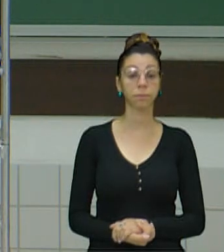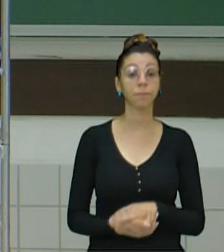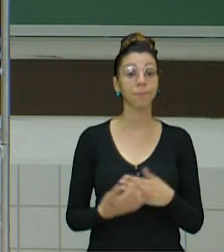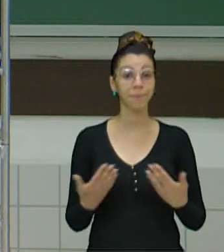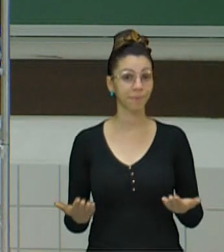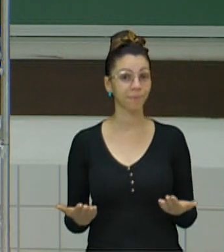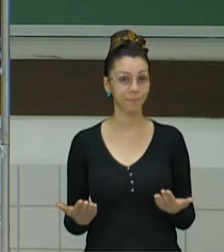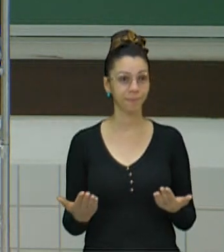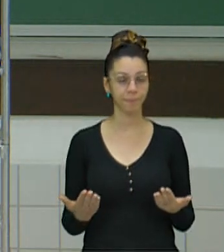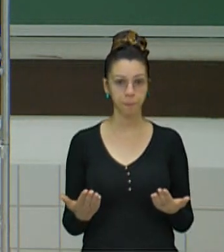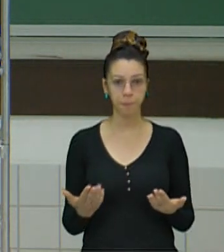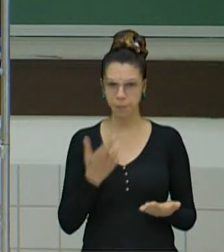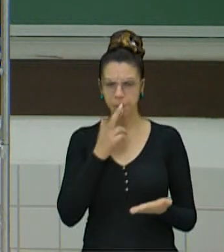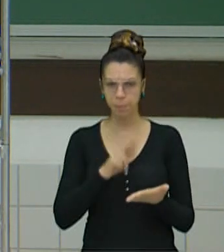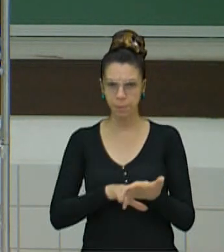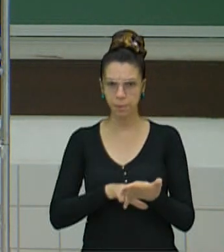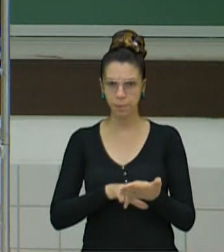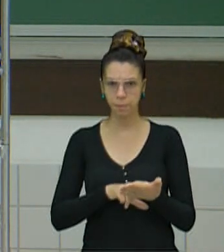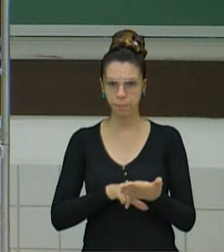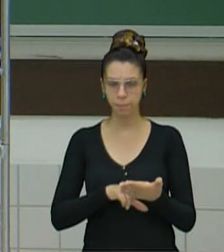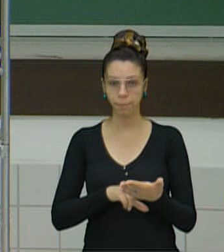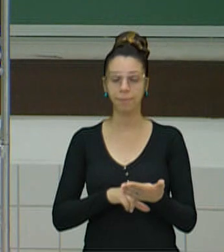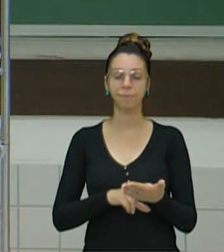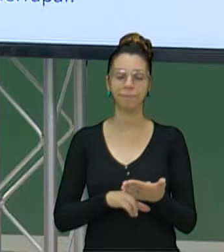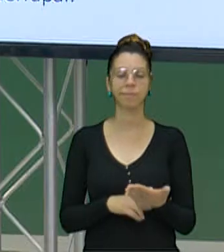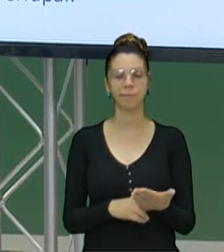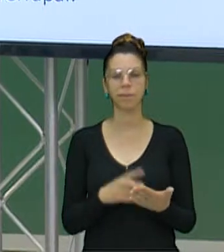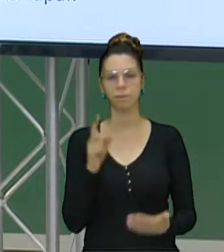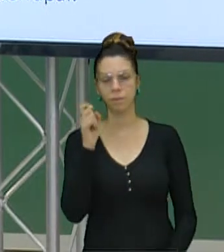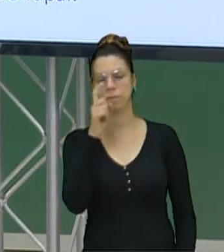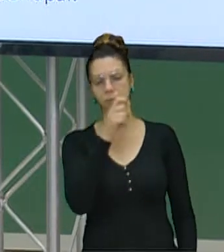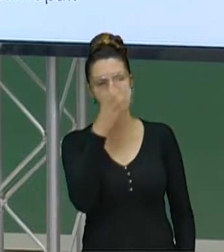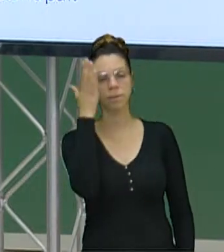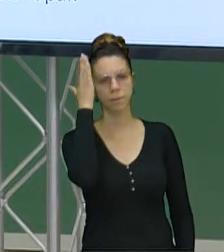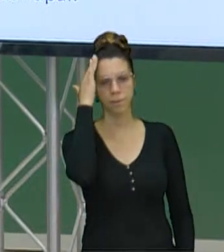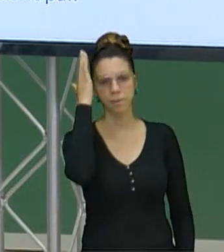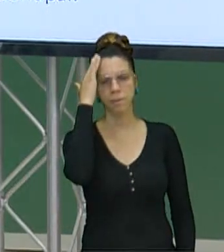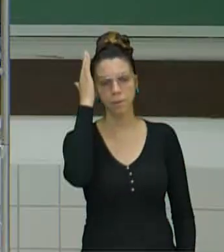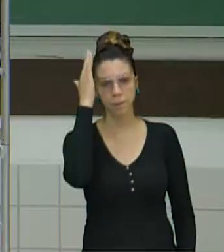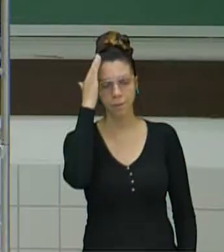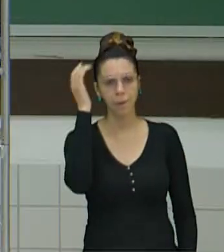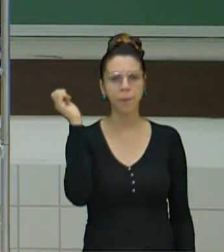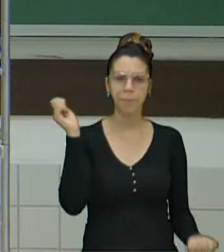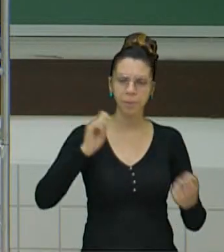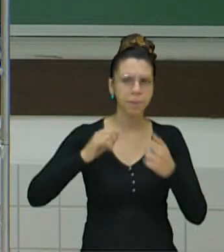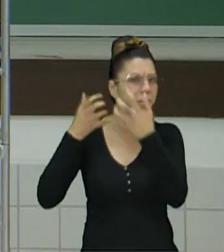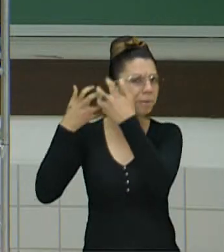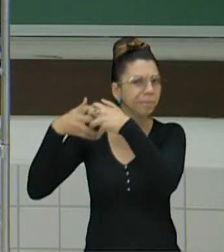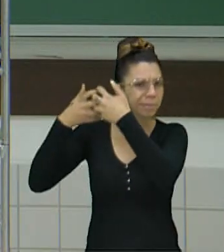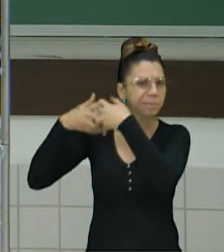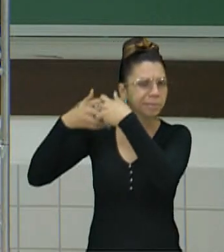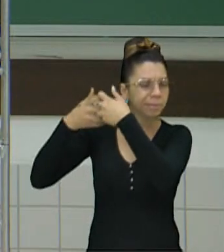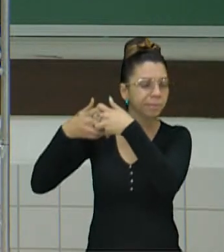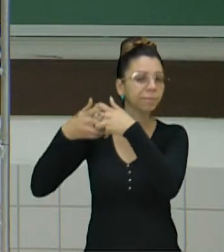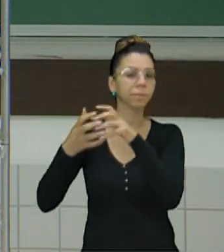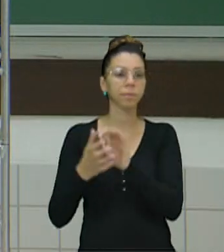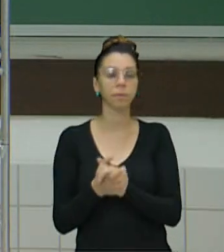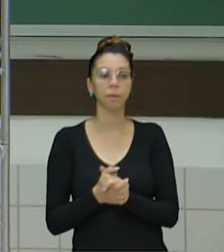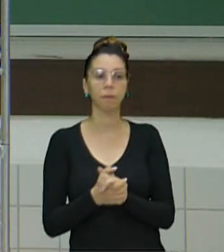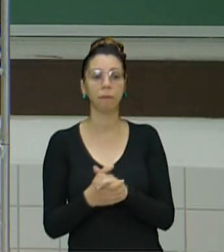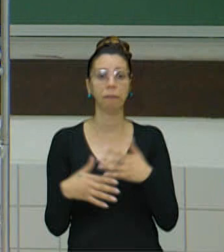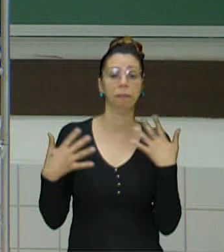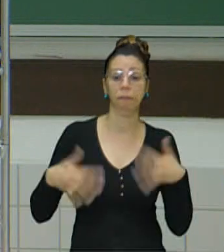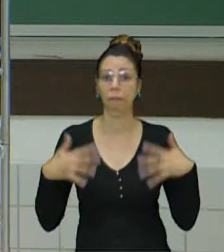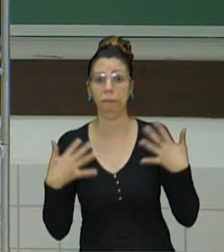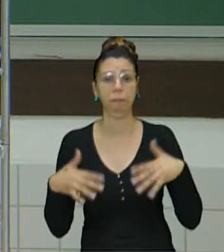E aí, galerinha? Resolveram? Trabalhoso, né? Eu sei disso, eu sei disso. A gente tem que dar uma esquentadinha na cabeça, né? Vocês devem ter colocado ali, eu